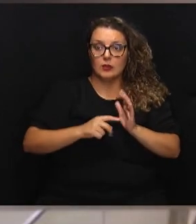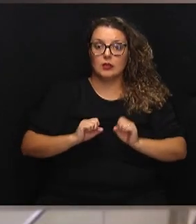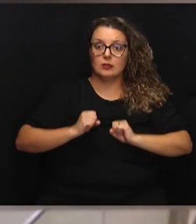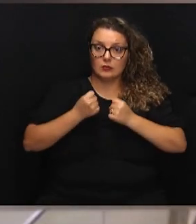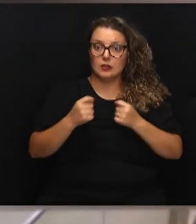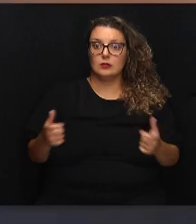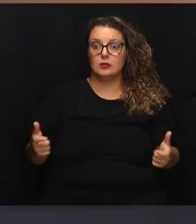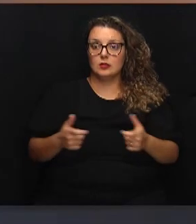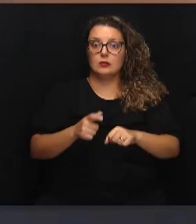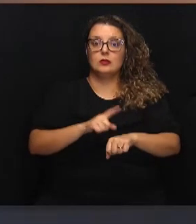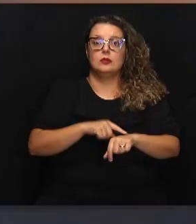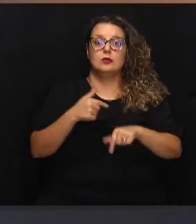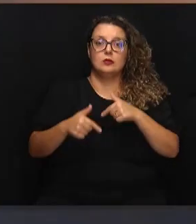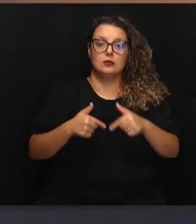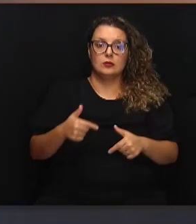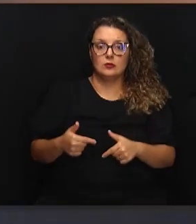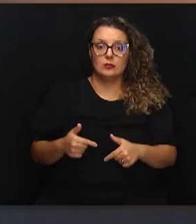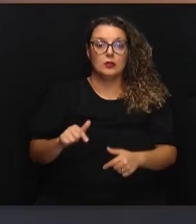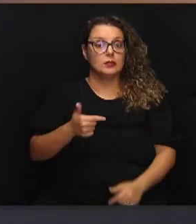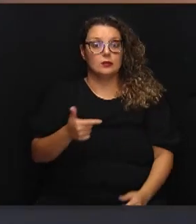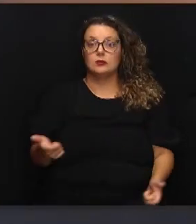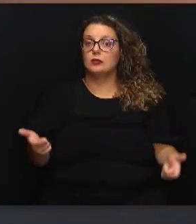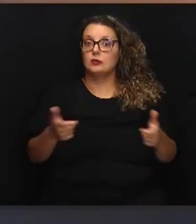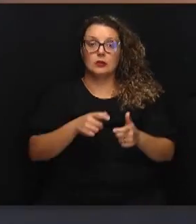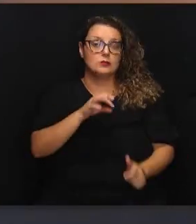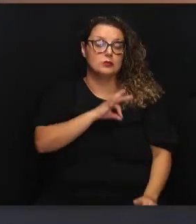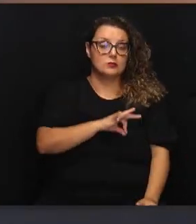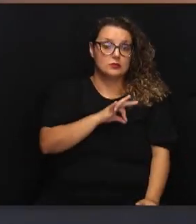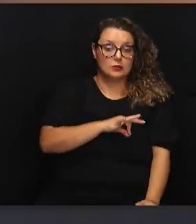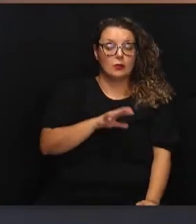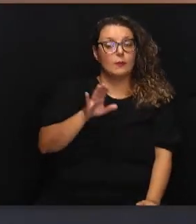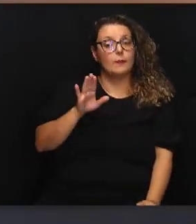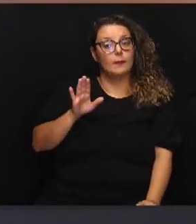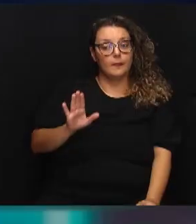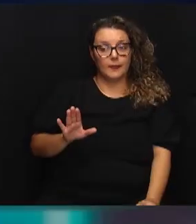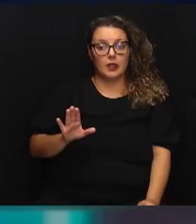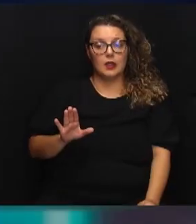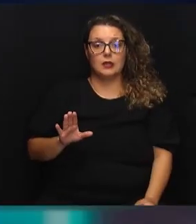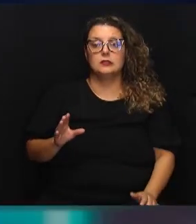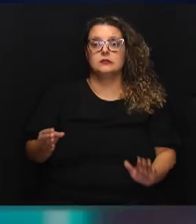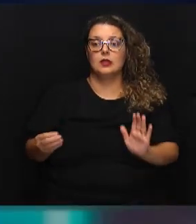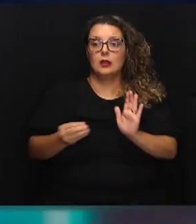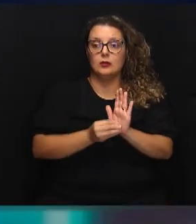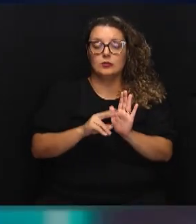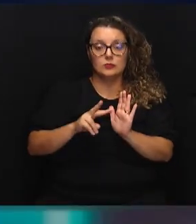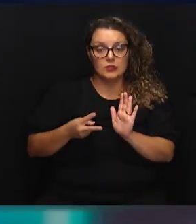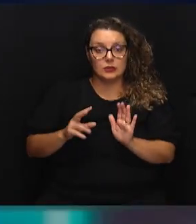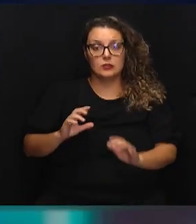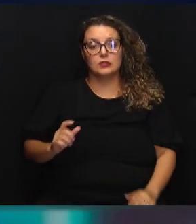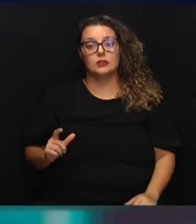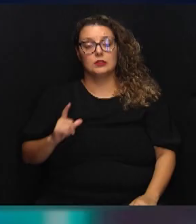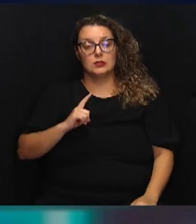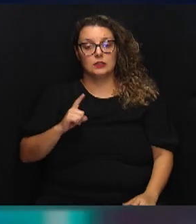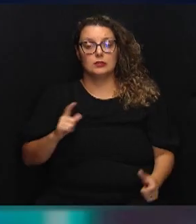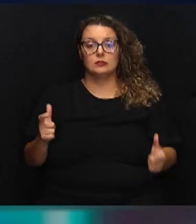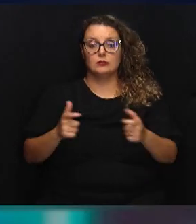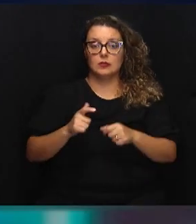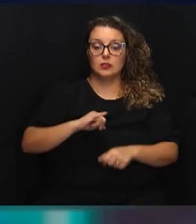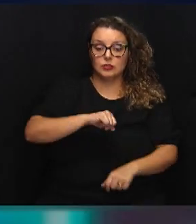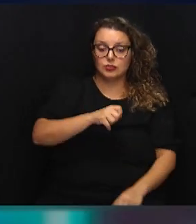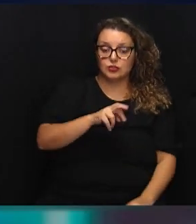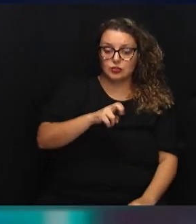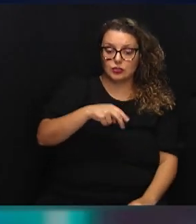da jornada de trabalho sem redução de salários. No entanto, a última vez em que houve uma redução na jornada foi